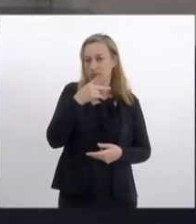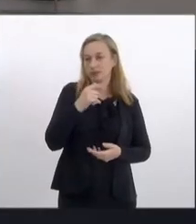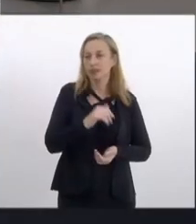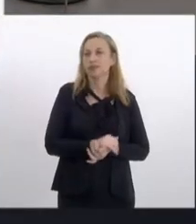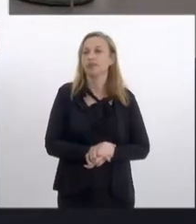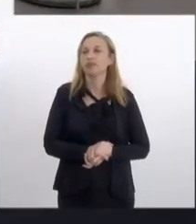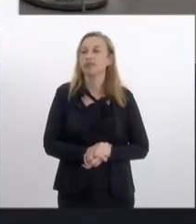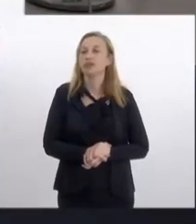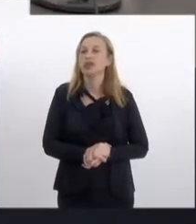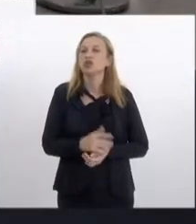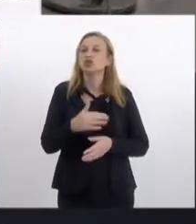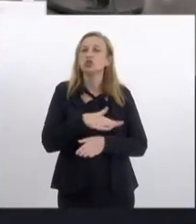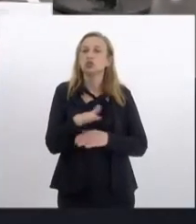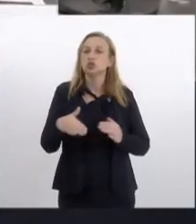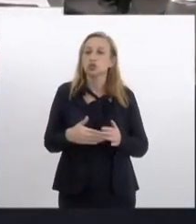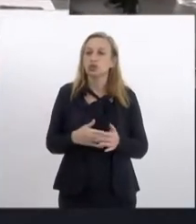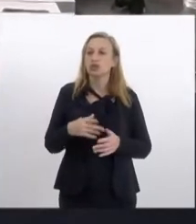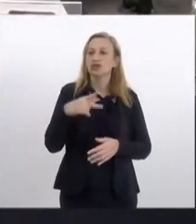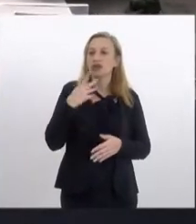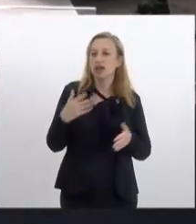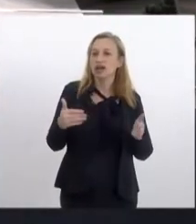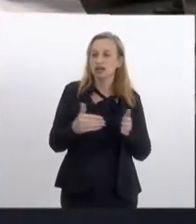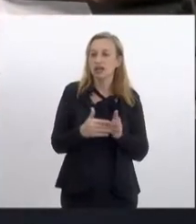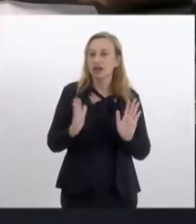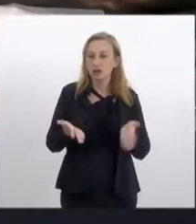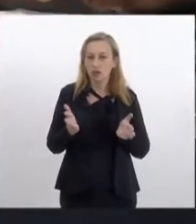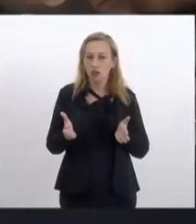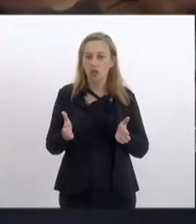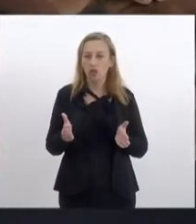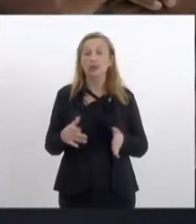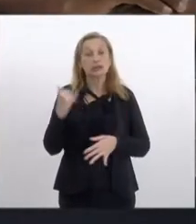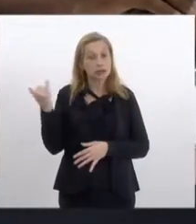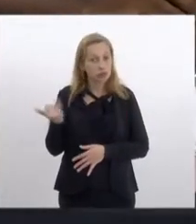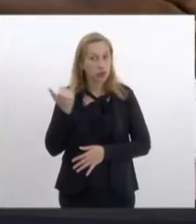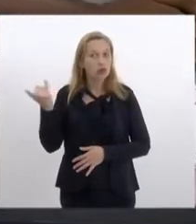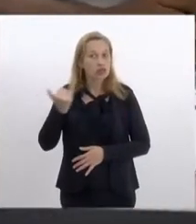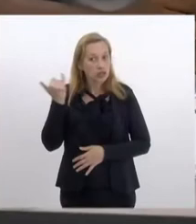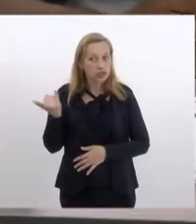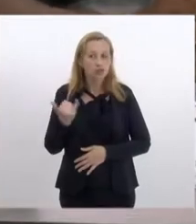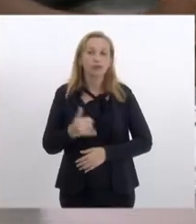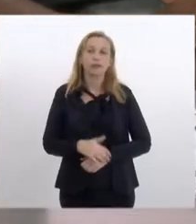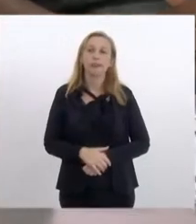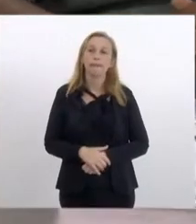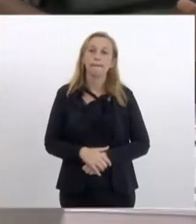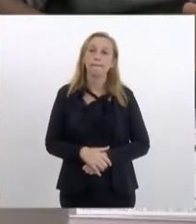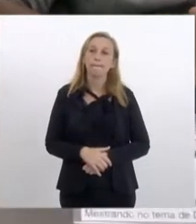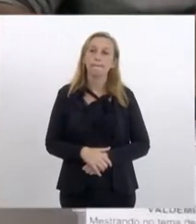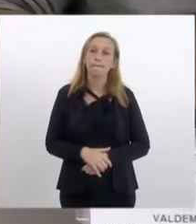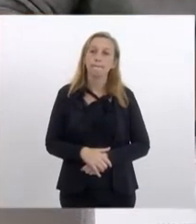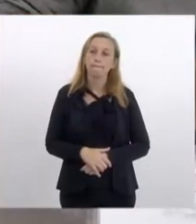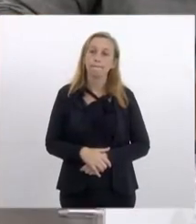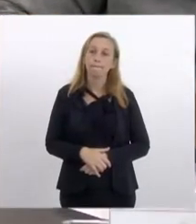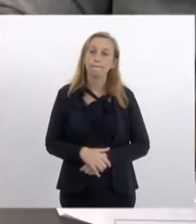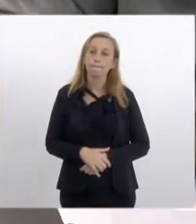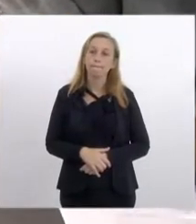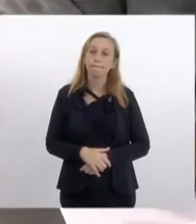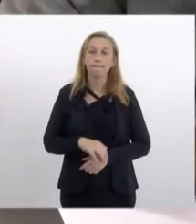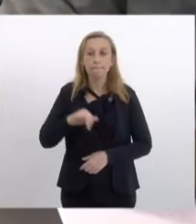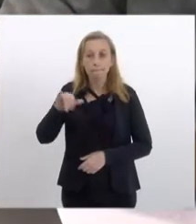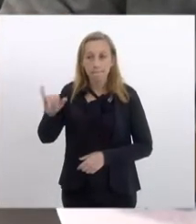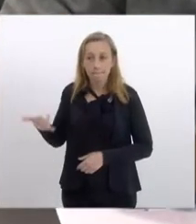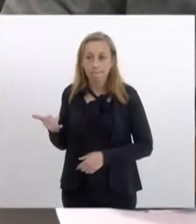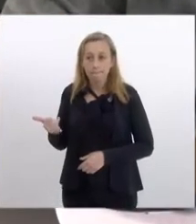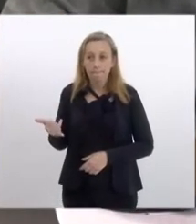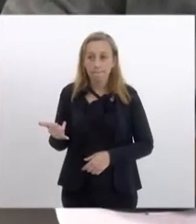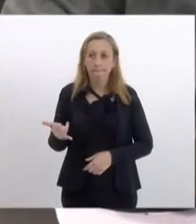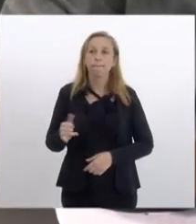Foram todas as palavras ditas até agora, de todos os participantes, muito importante. E aproveitando,